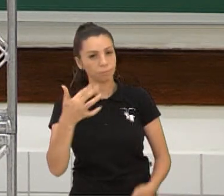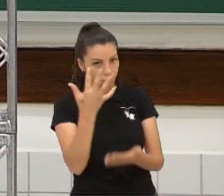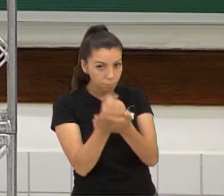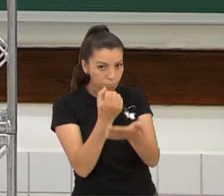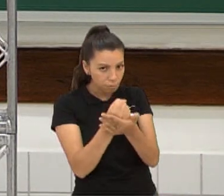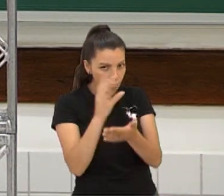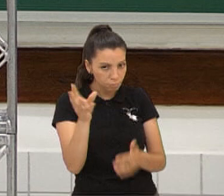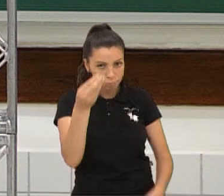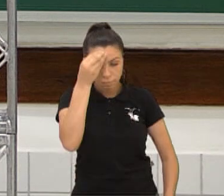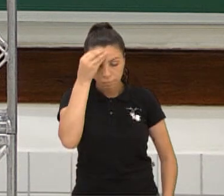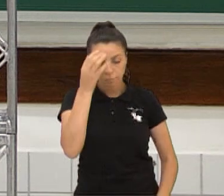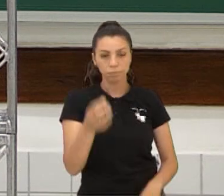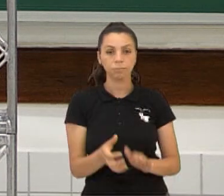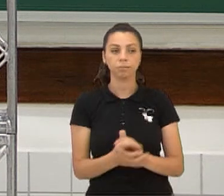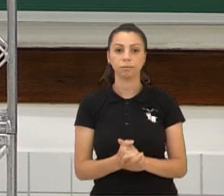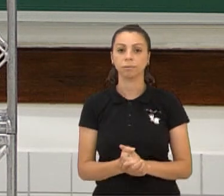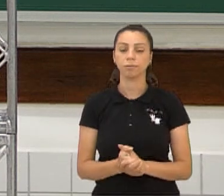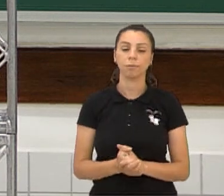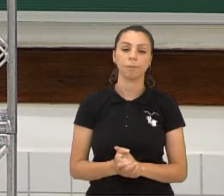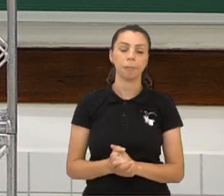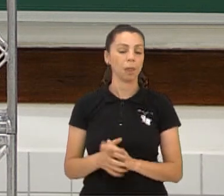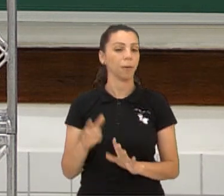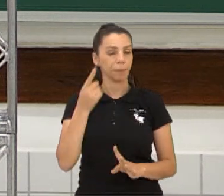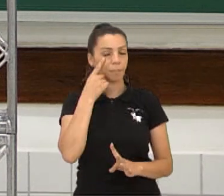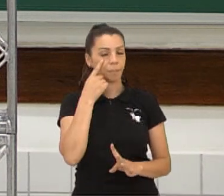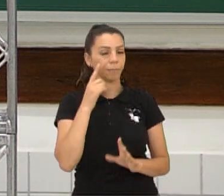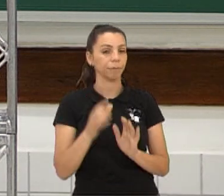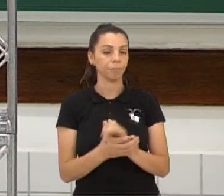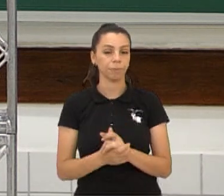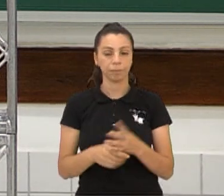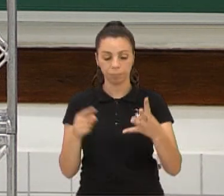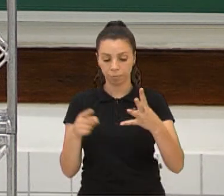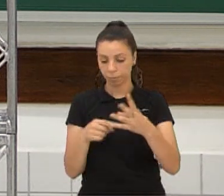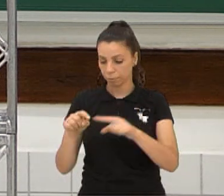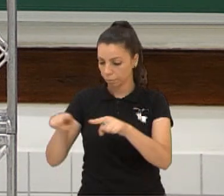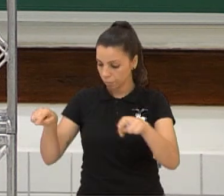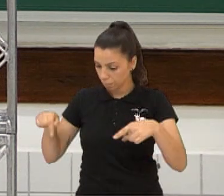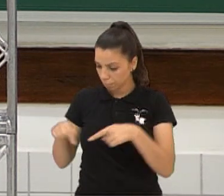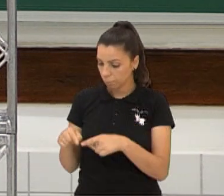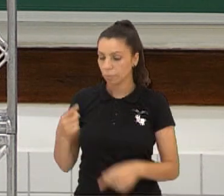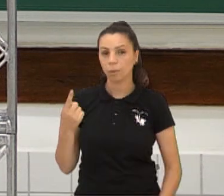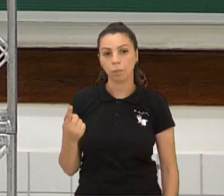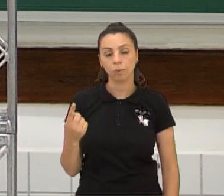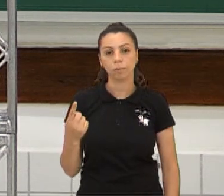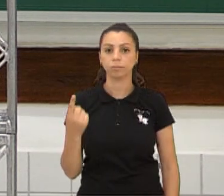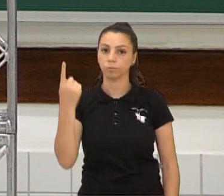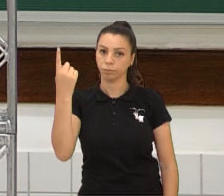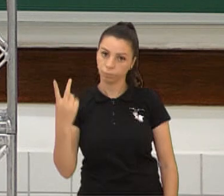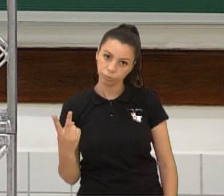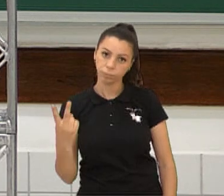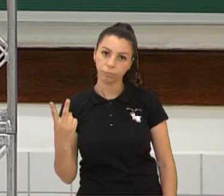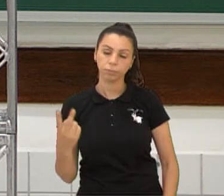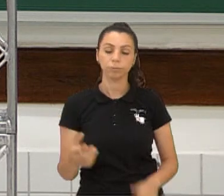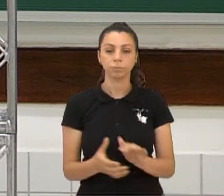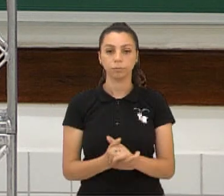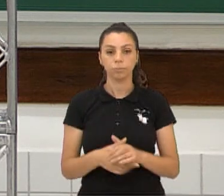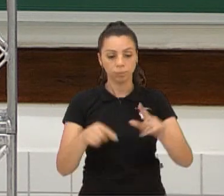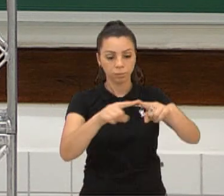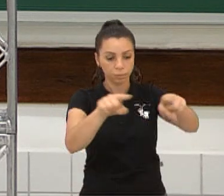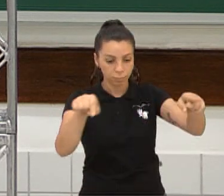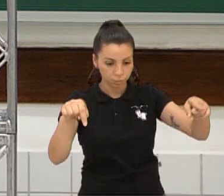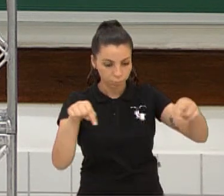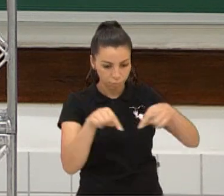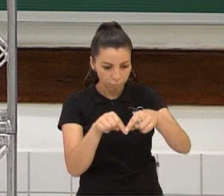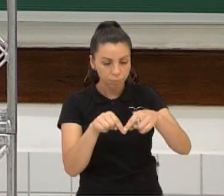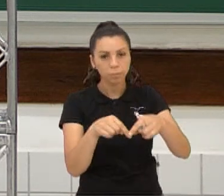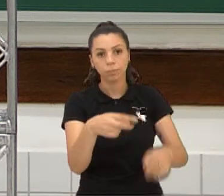tudo isso? Vamos lá. Vamos ver se a professora lembra. Quarto 1 deu 12. Quarto 2